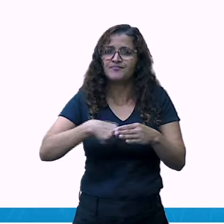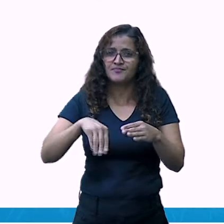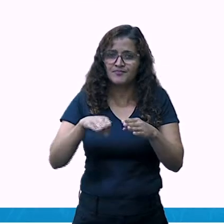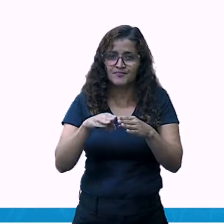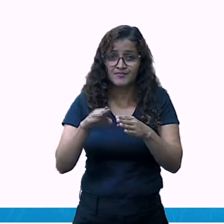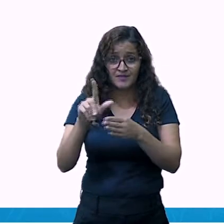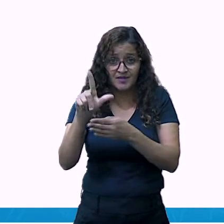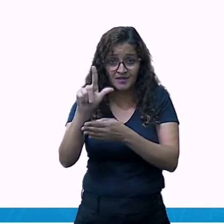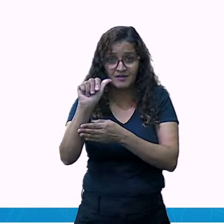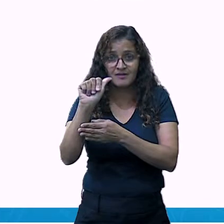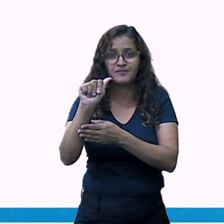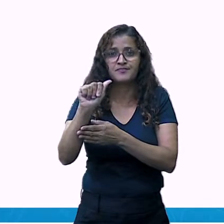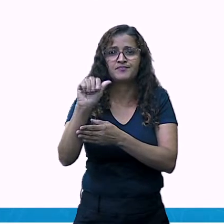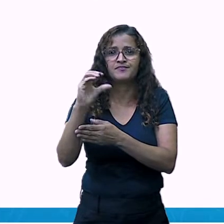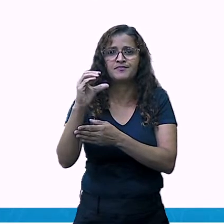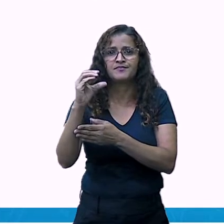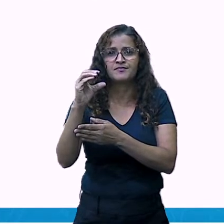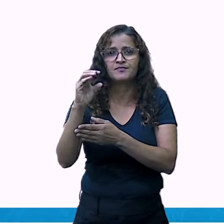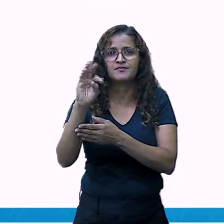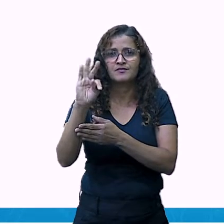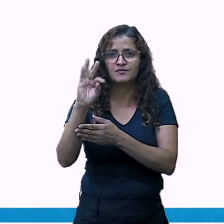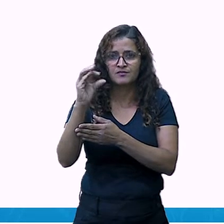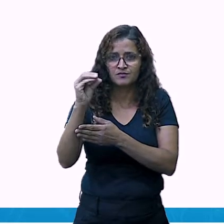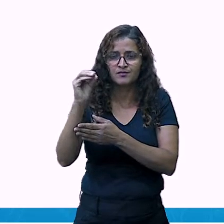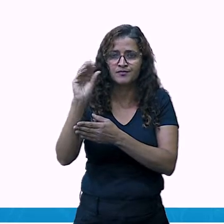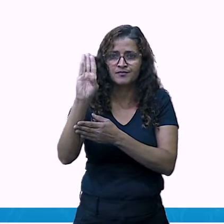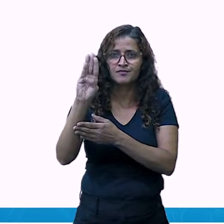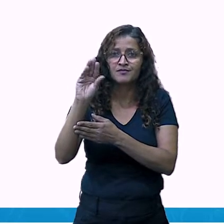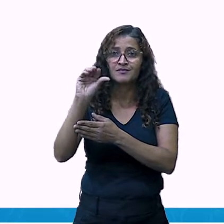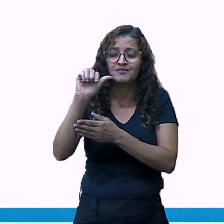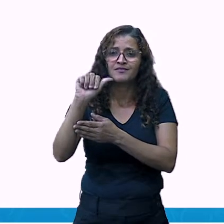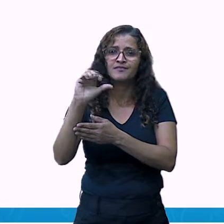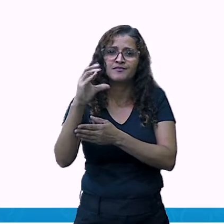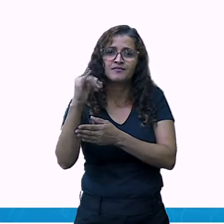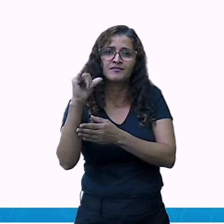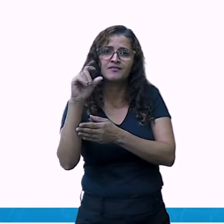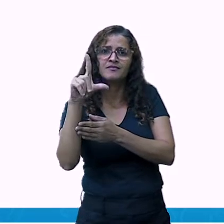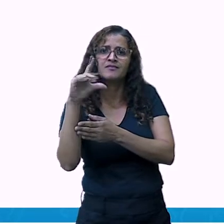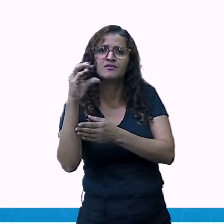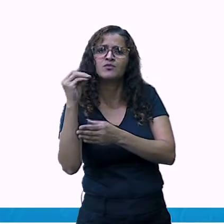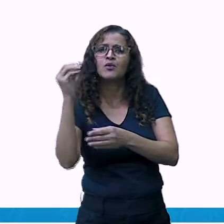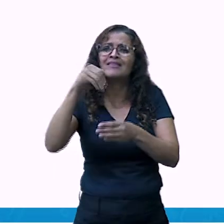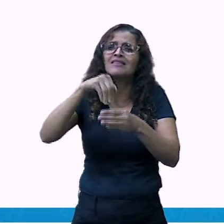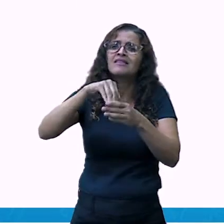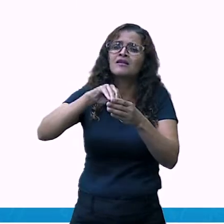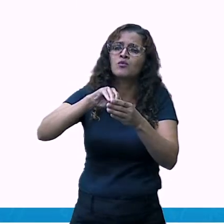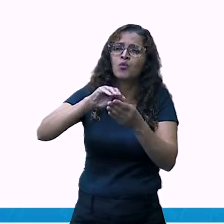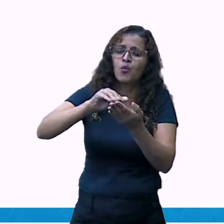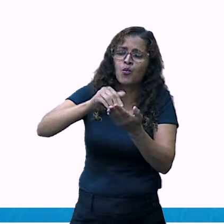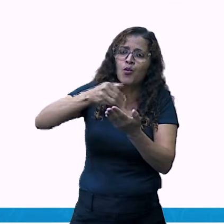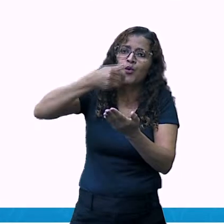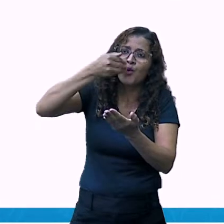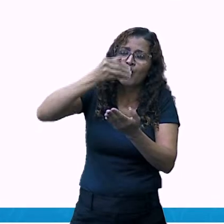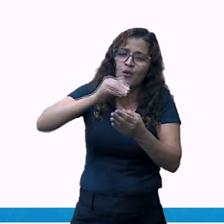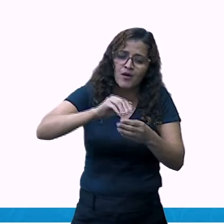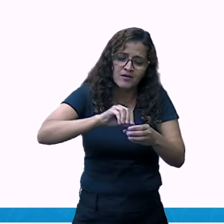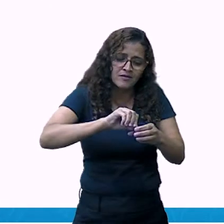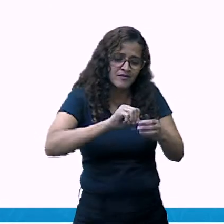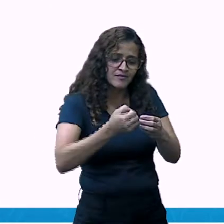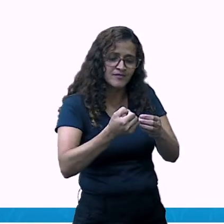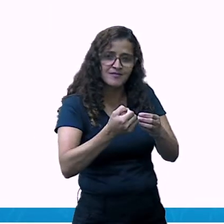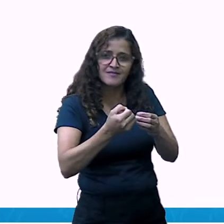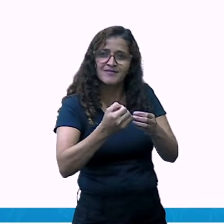lactobacilos presentes no iogurte, bebida láctea, que é a bebida feita do soro do